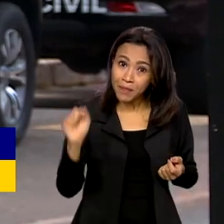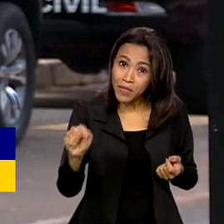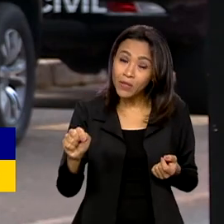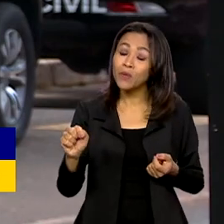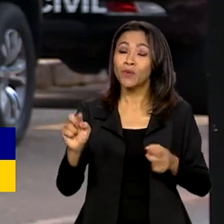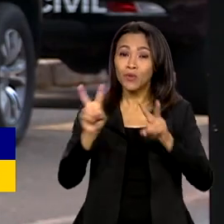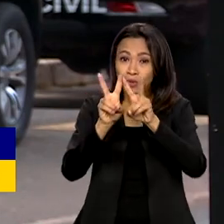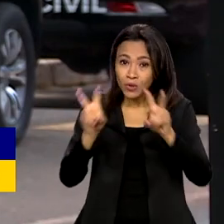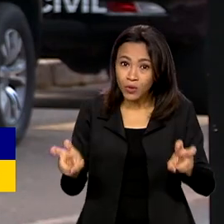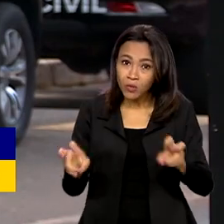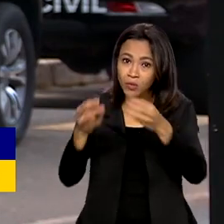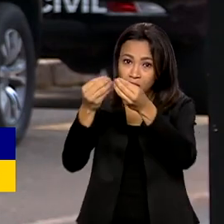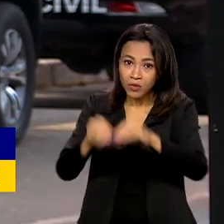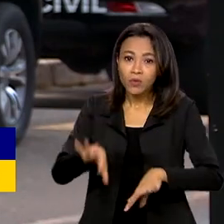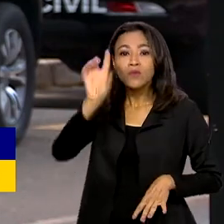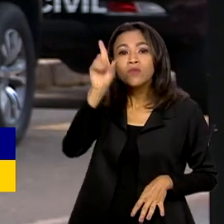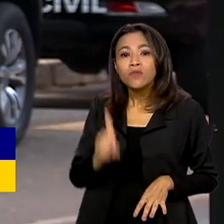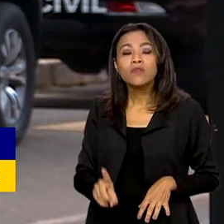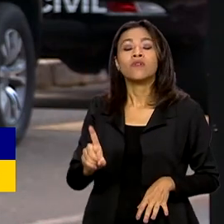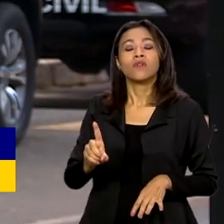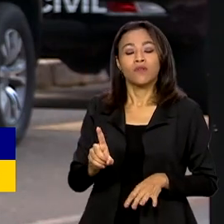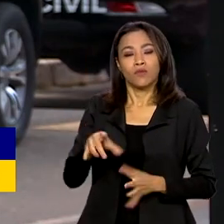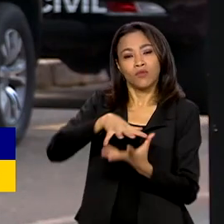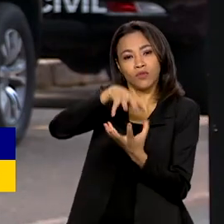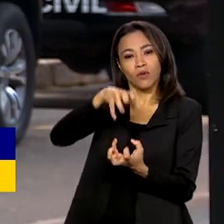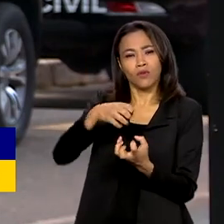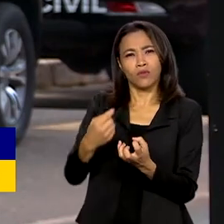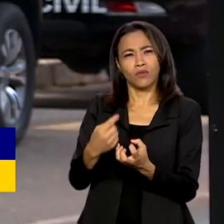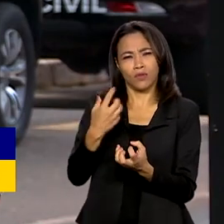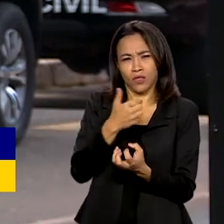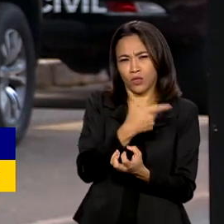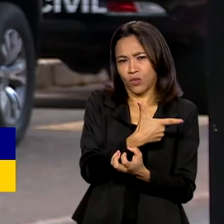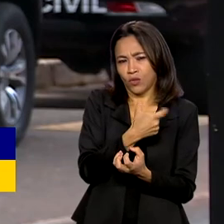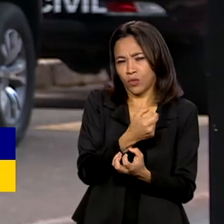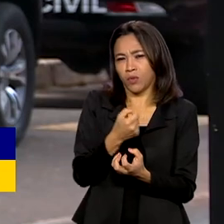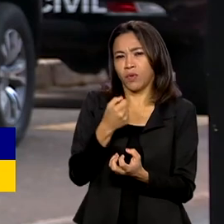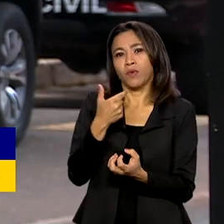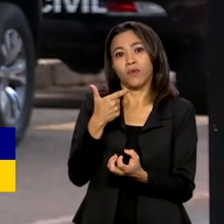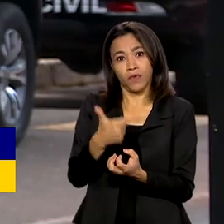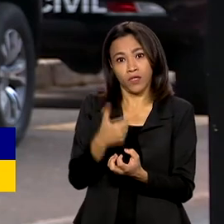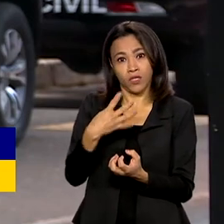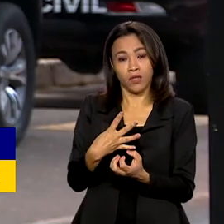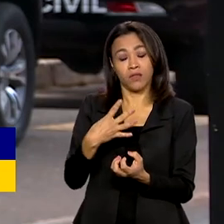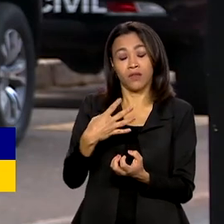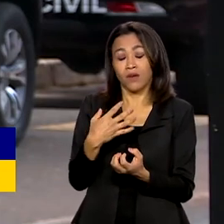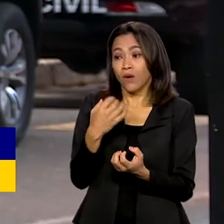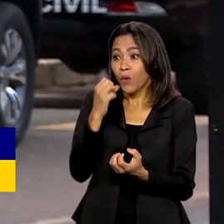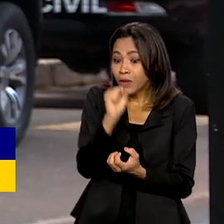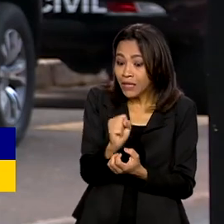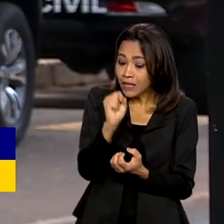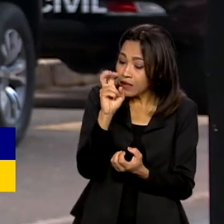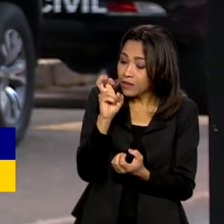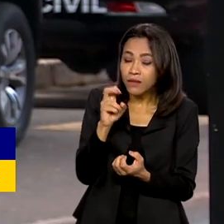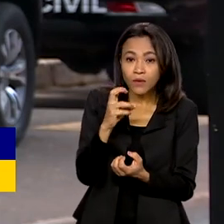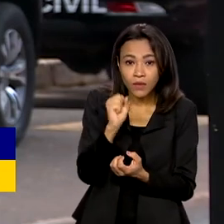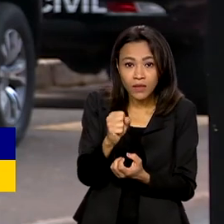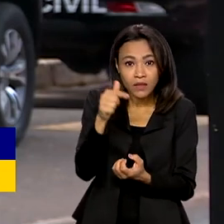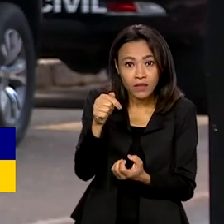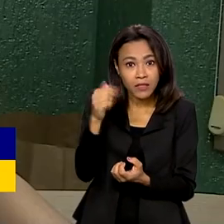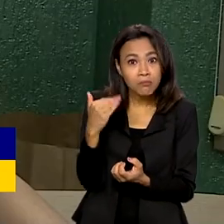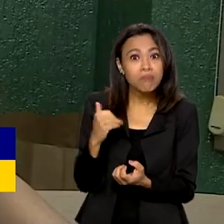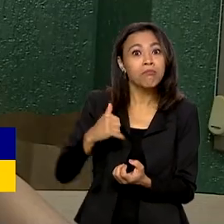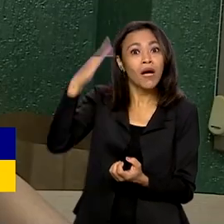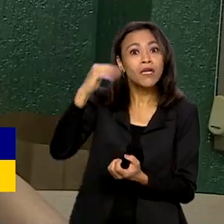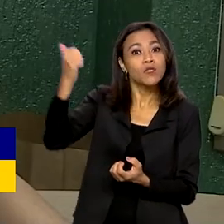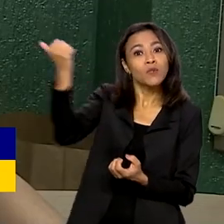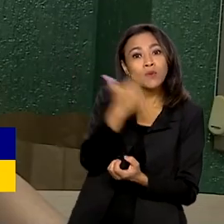dos idosos em 2023 cerca de 87% mais que no mesmo período do ano passado